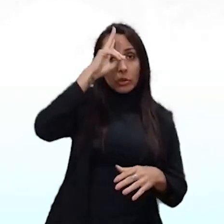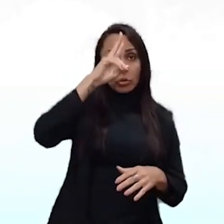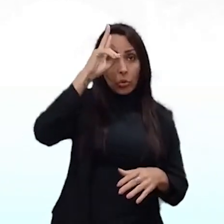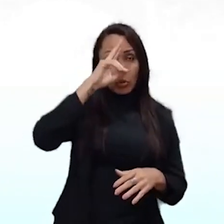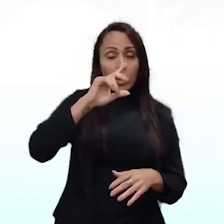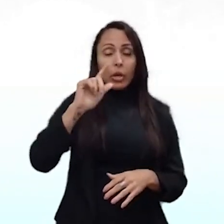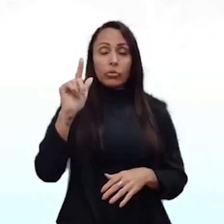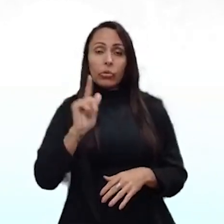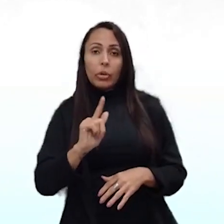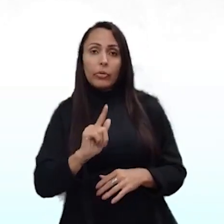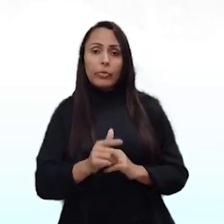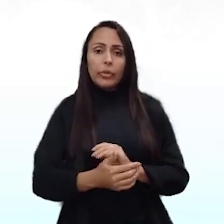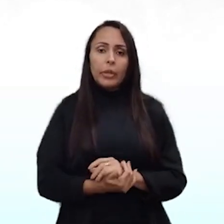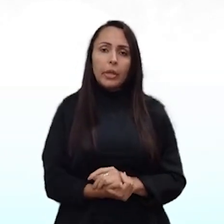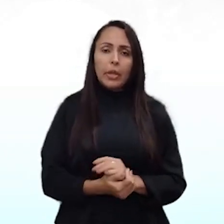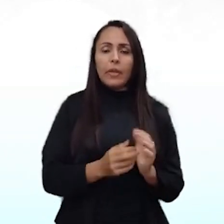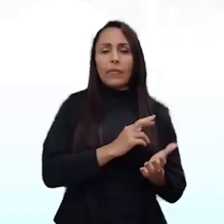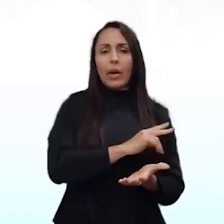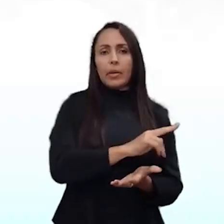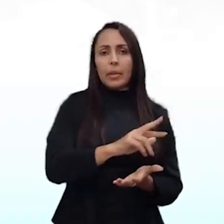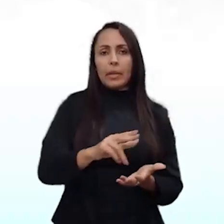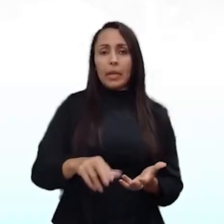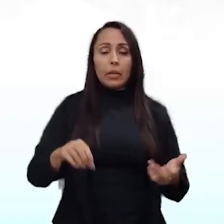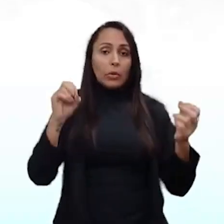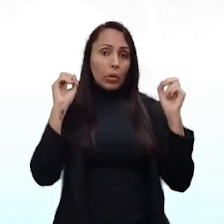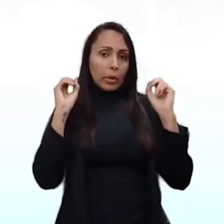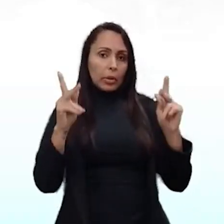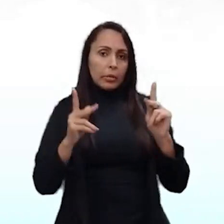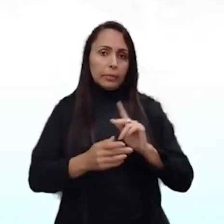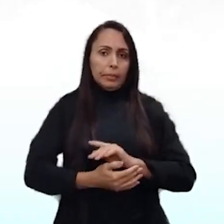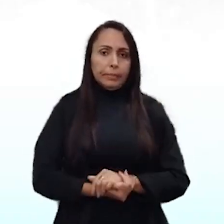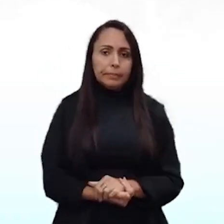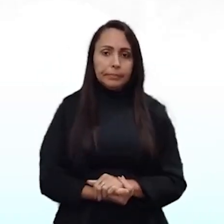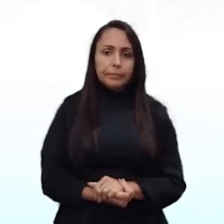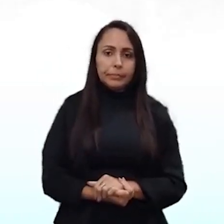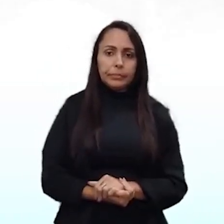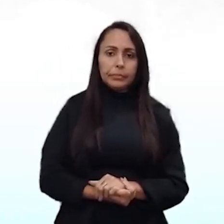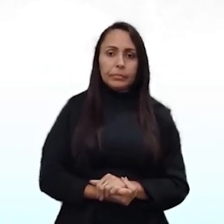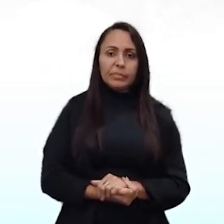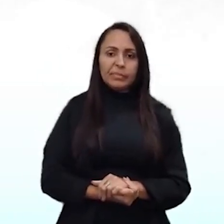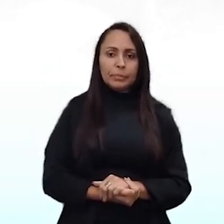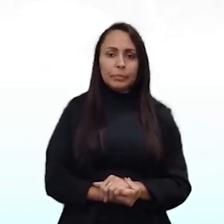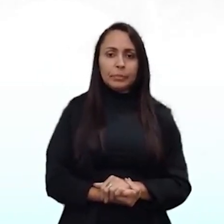de geografia e demais matérias, ok? Olha lá o que eu coloquei, vê.